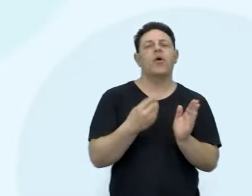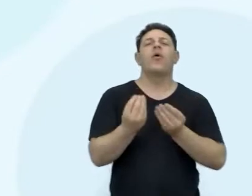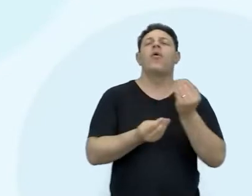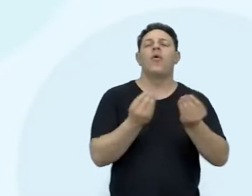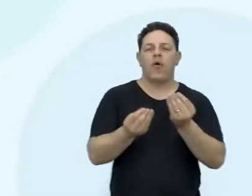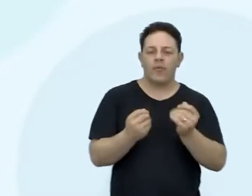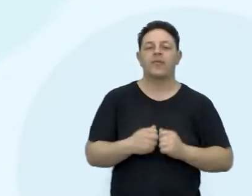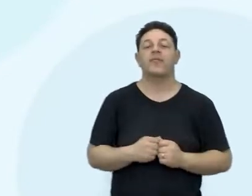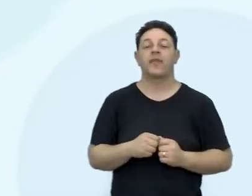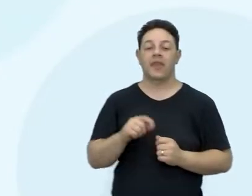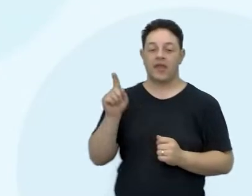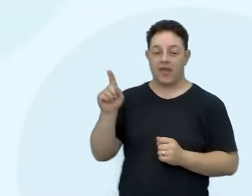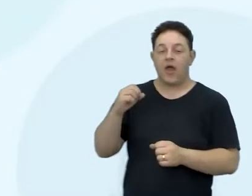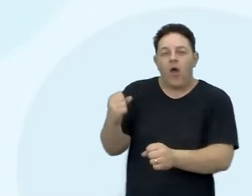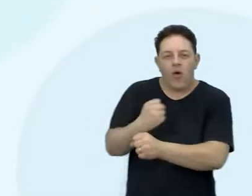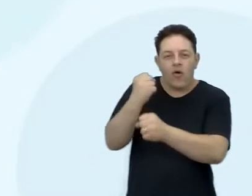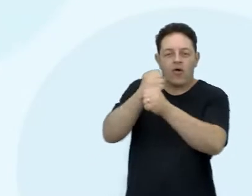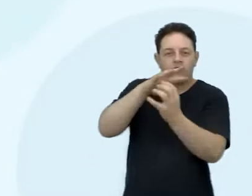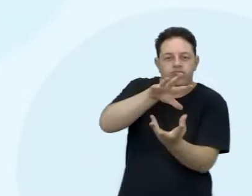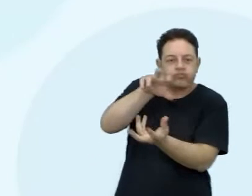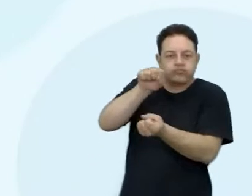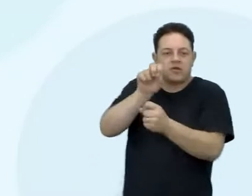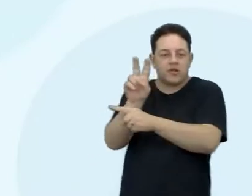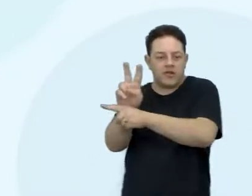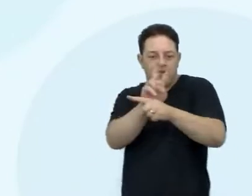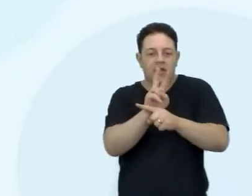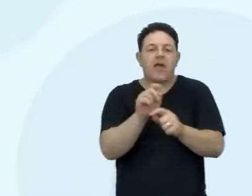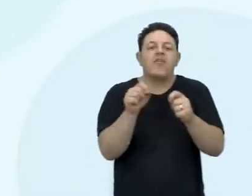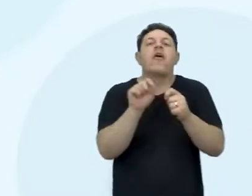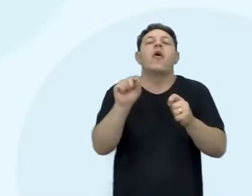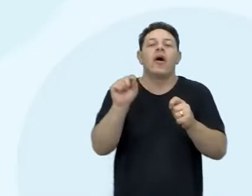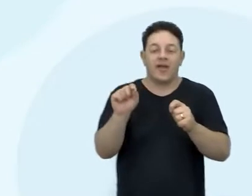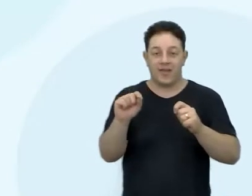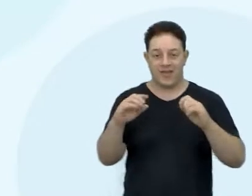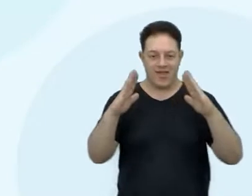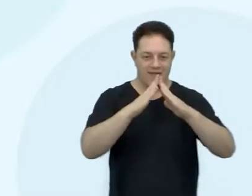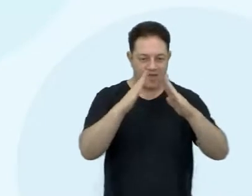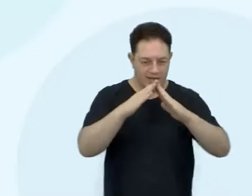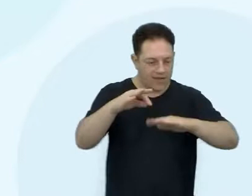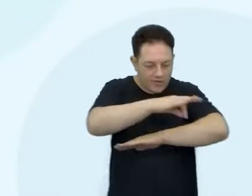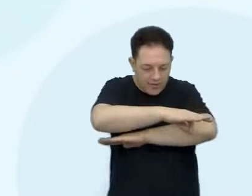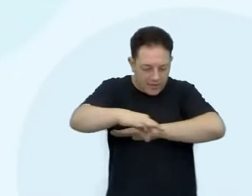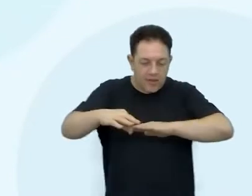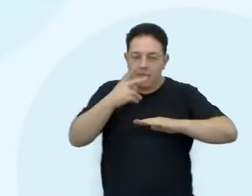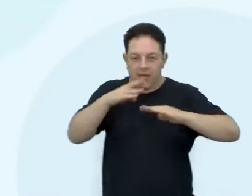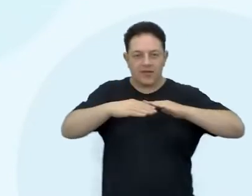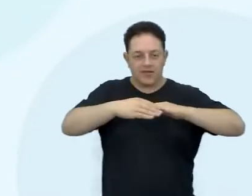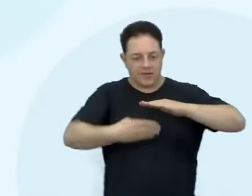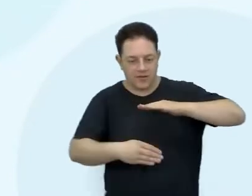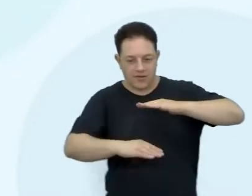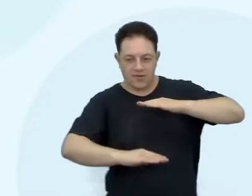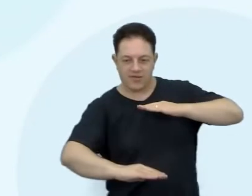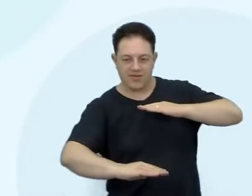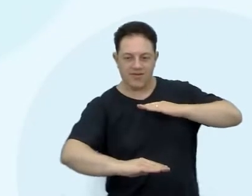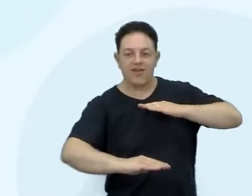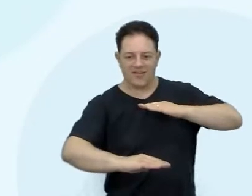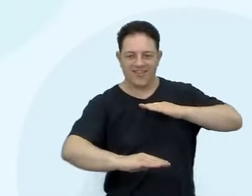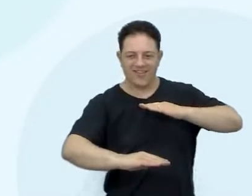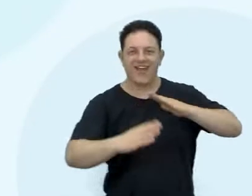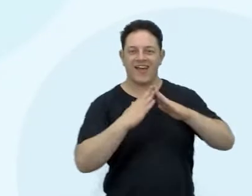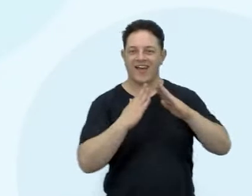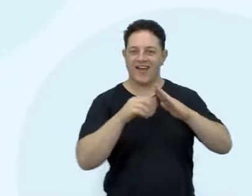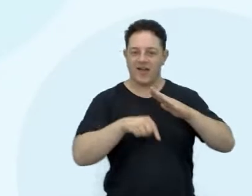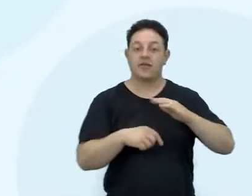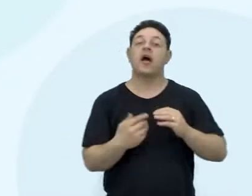construção sustentável? A gente fez uma planta baixa de uma casa, né? Então, desde lá do começo, eu vinha falando